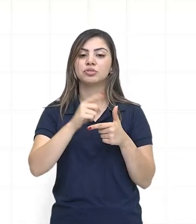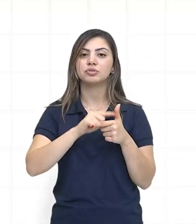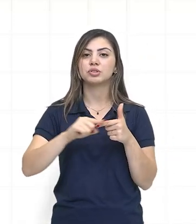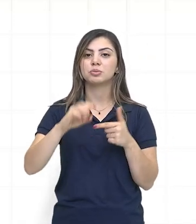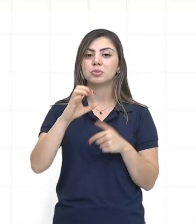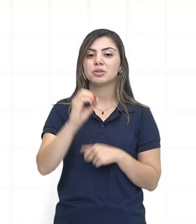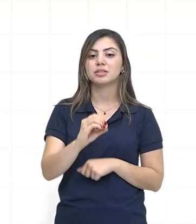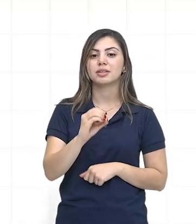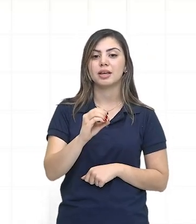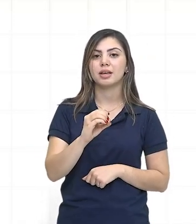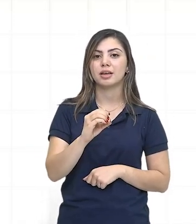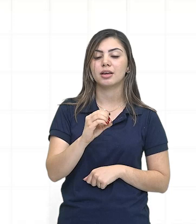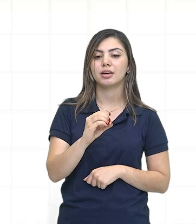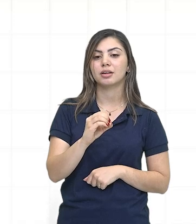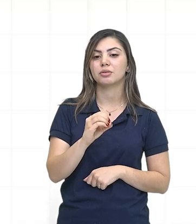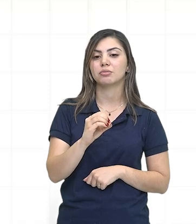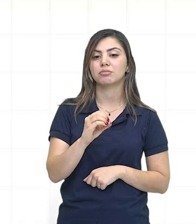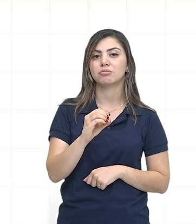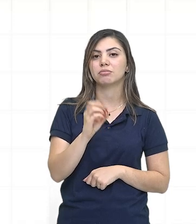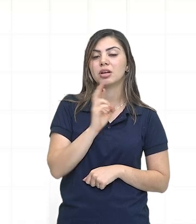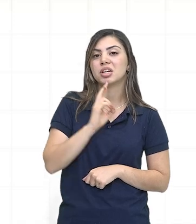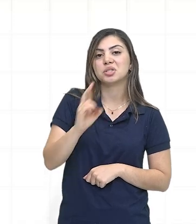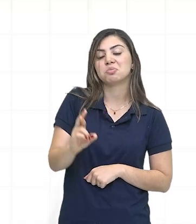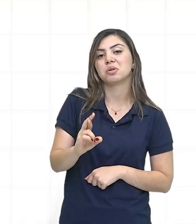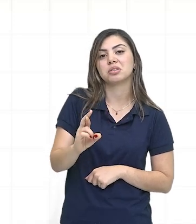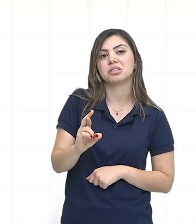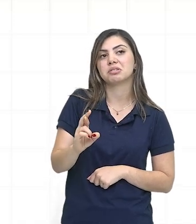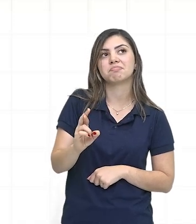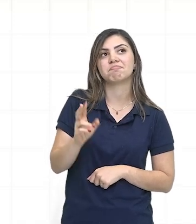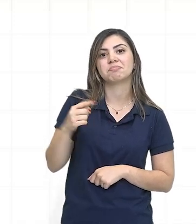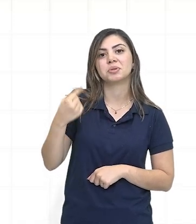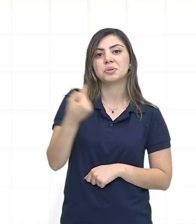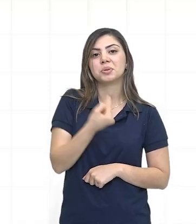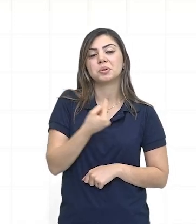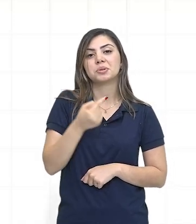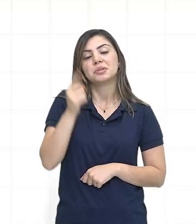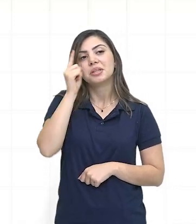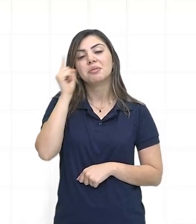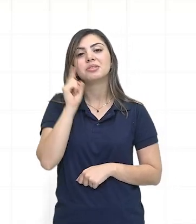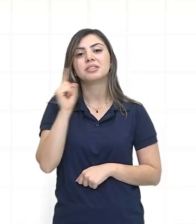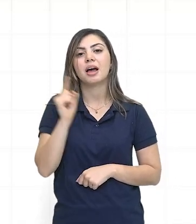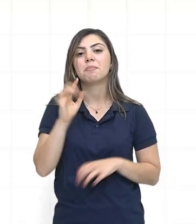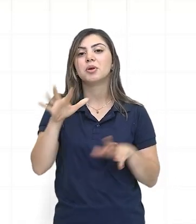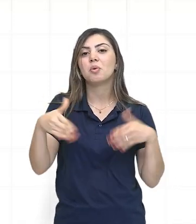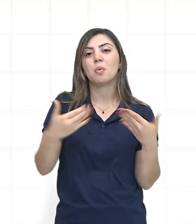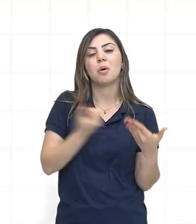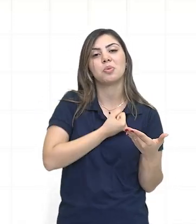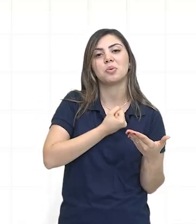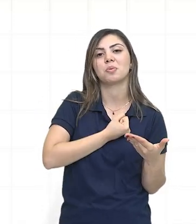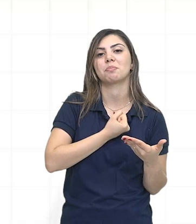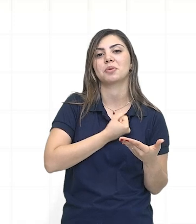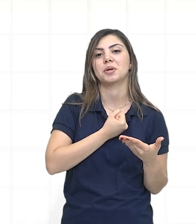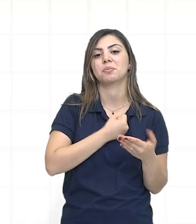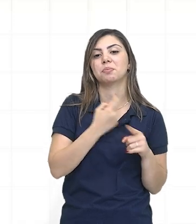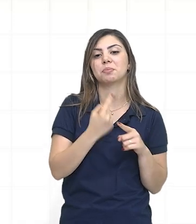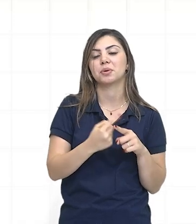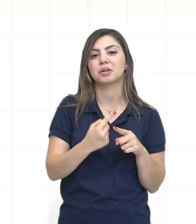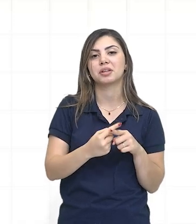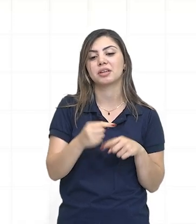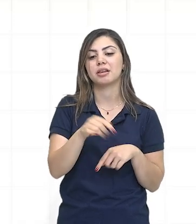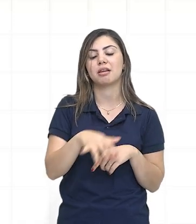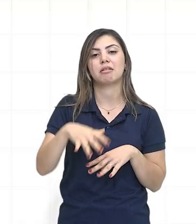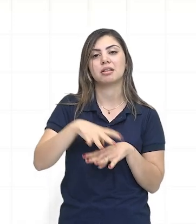uma indefinição. Isso aqui não se tem comprovação de qual é esse resultado. É uma indefinição